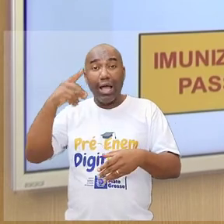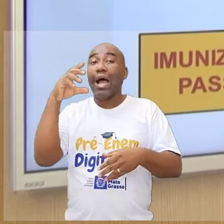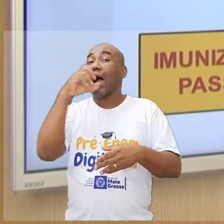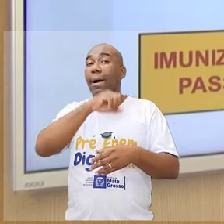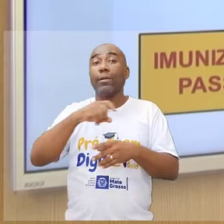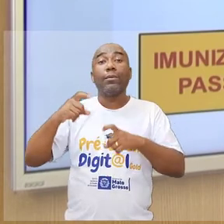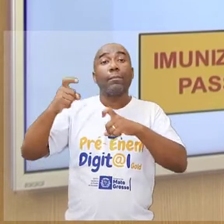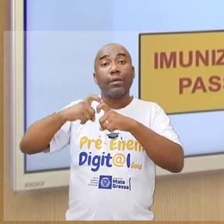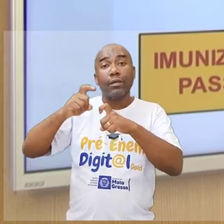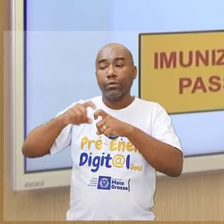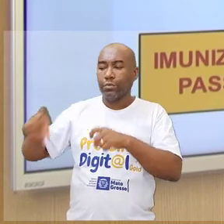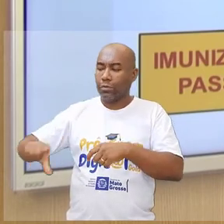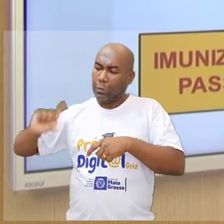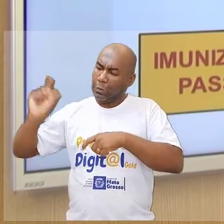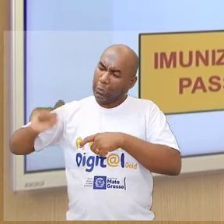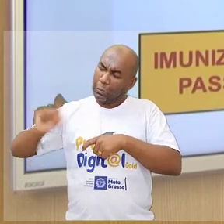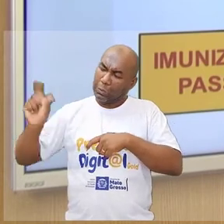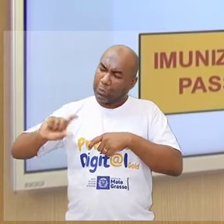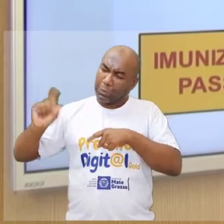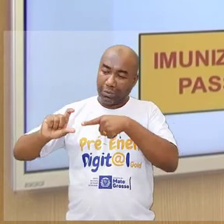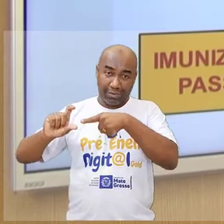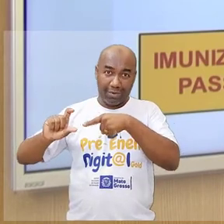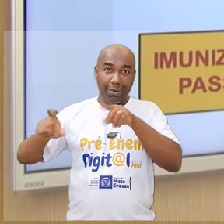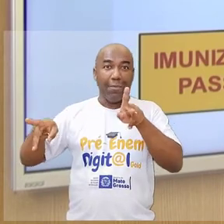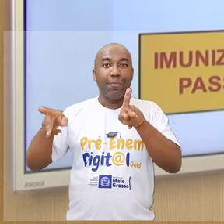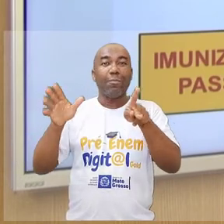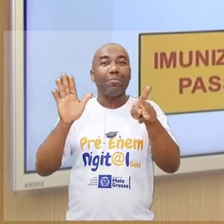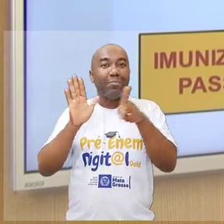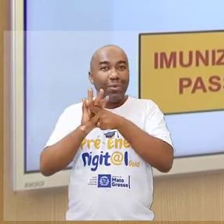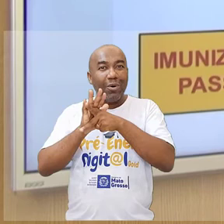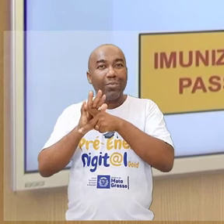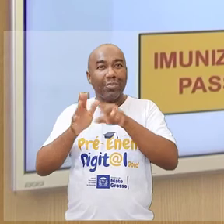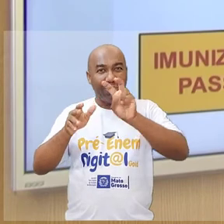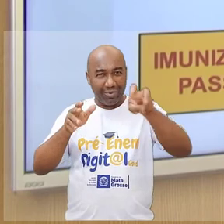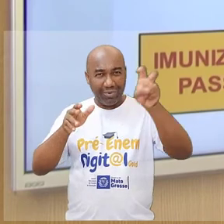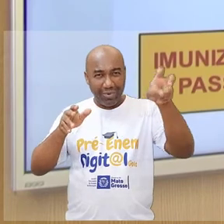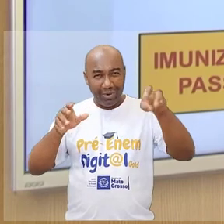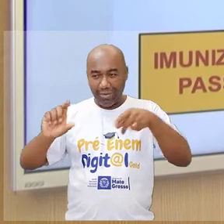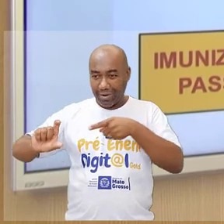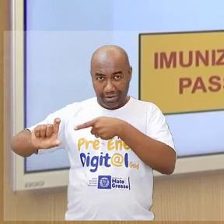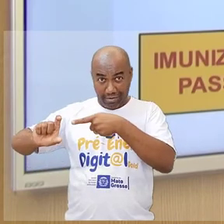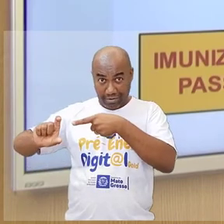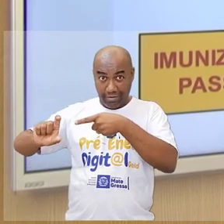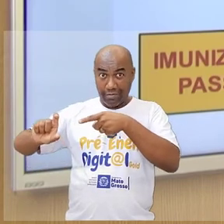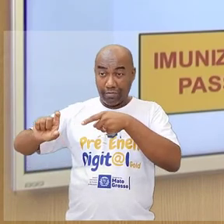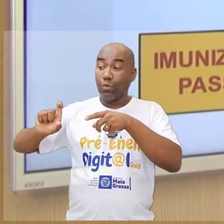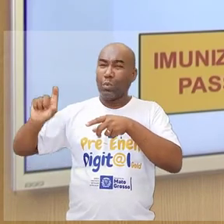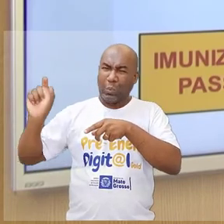é a aplicação de anticorpos prontos, porque é uma ação